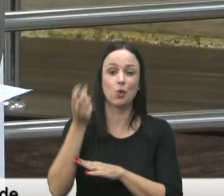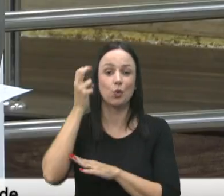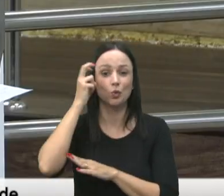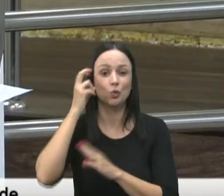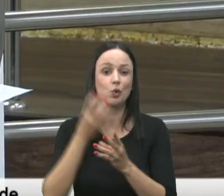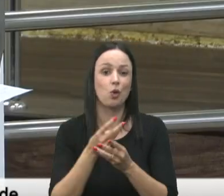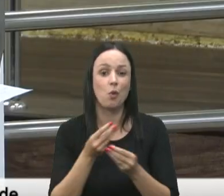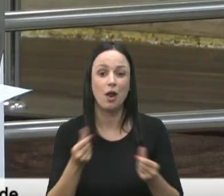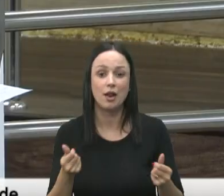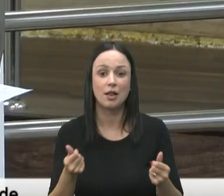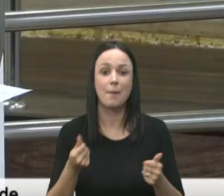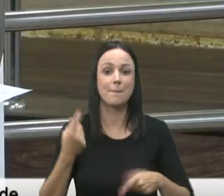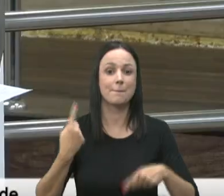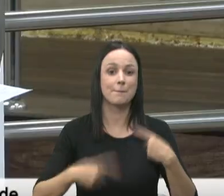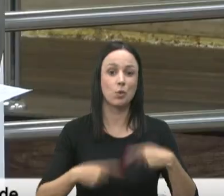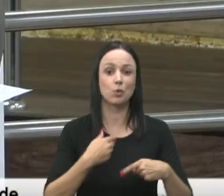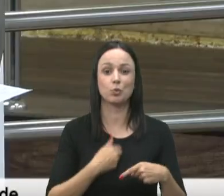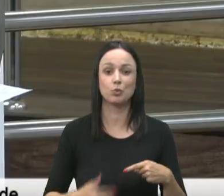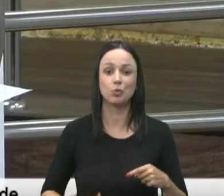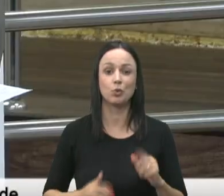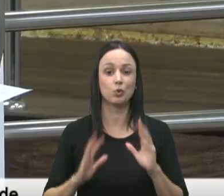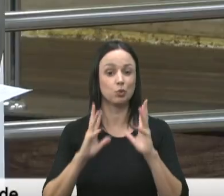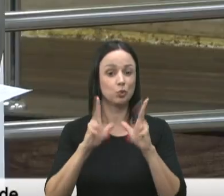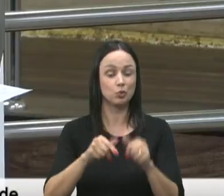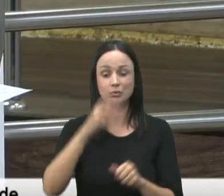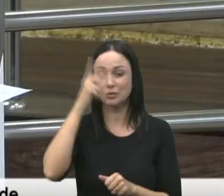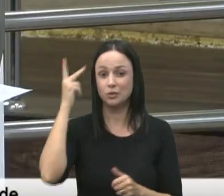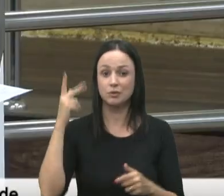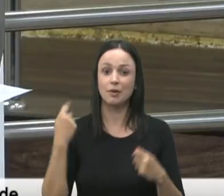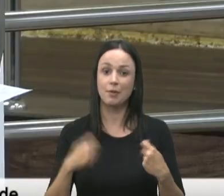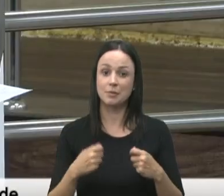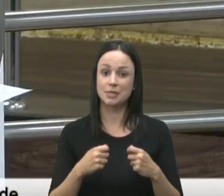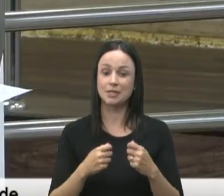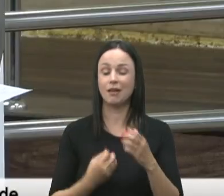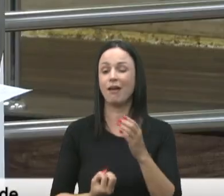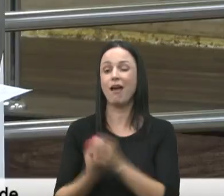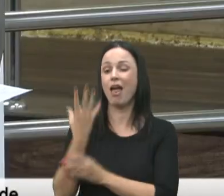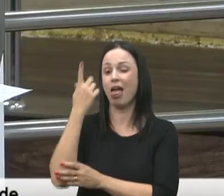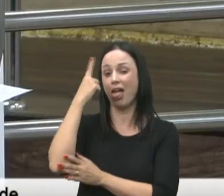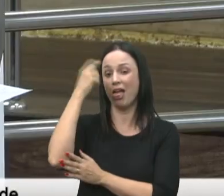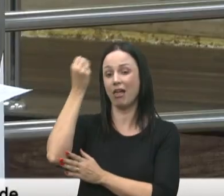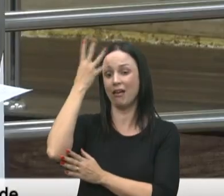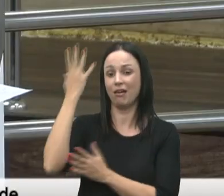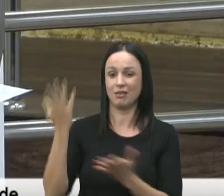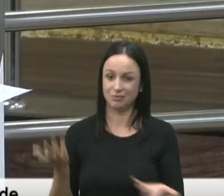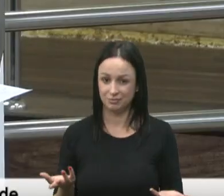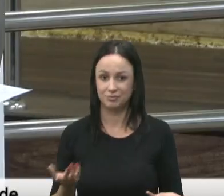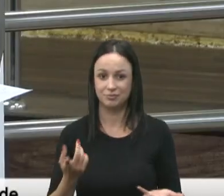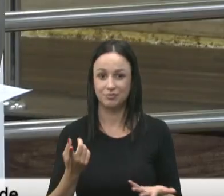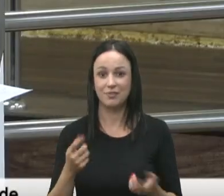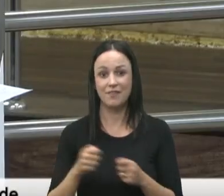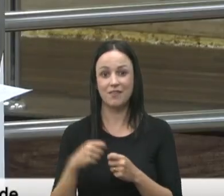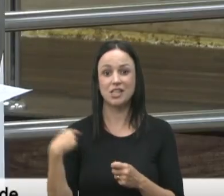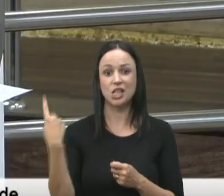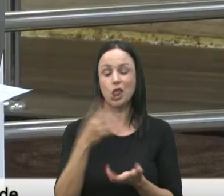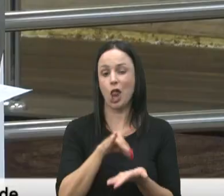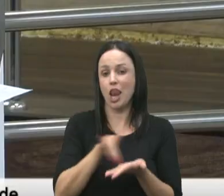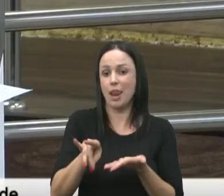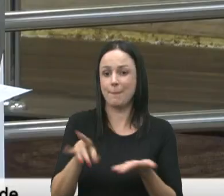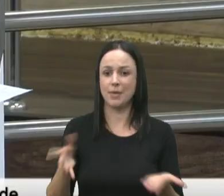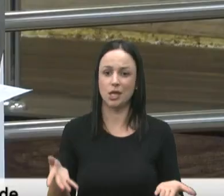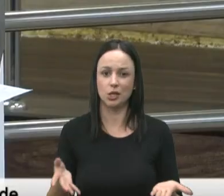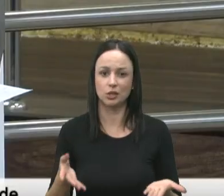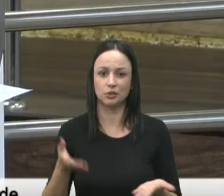qualidade, de política pública para todo mundo. Então eles precisam fabricar e nos tornar inimigos. Essa é uma tática antiga,